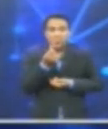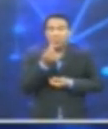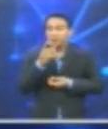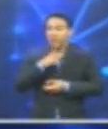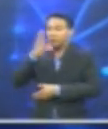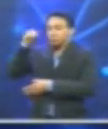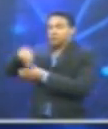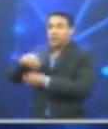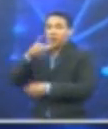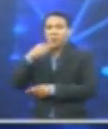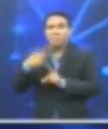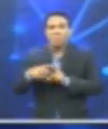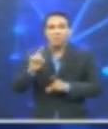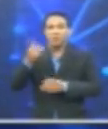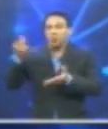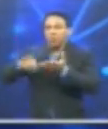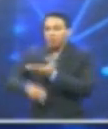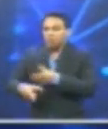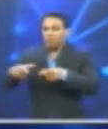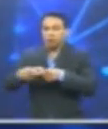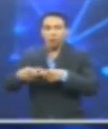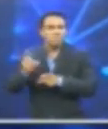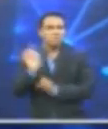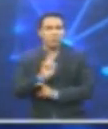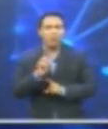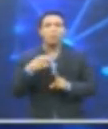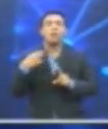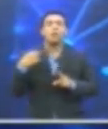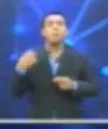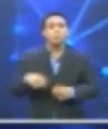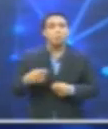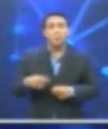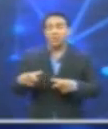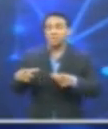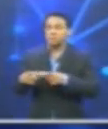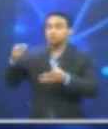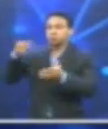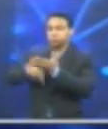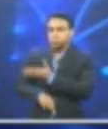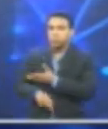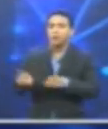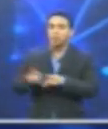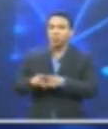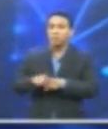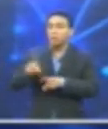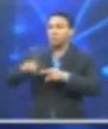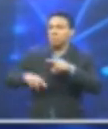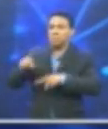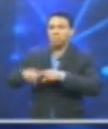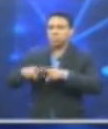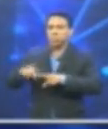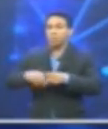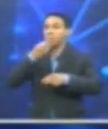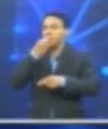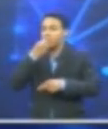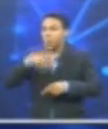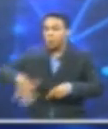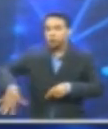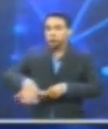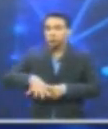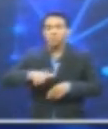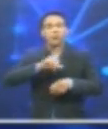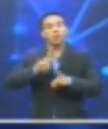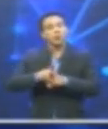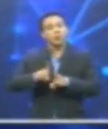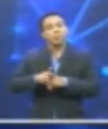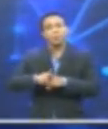só perfurar os poços. Você tem que perfurar os poços, equipar os poços e entregar o poço à população. E eu não podia